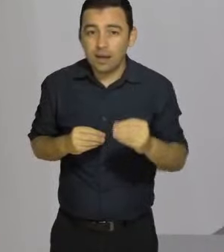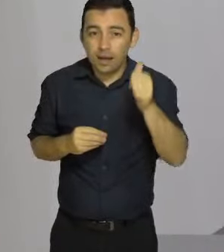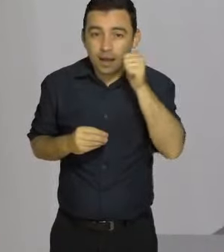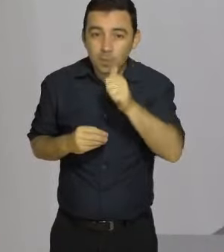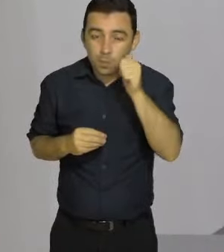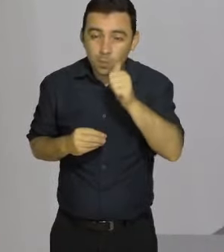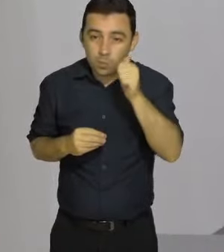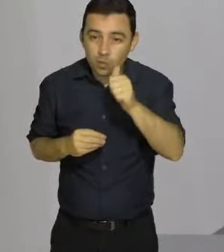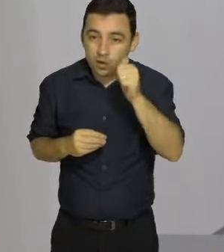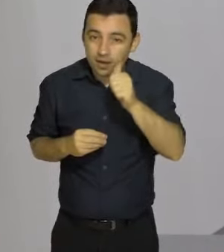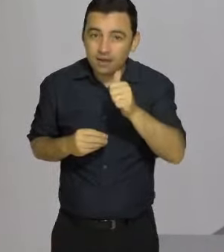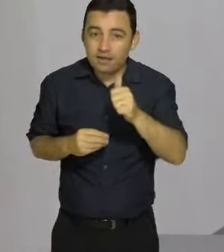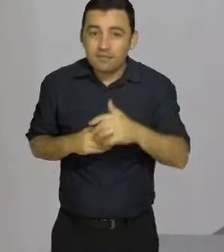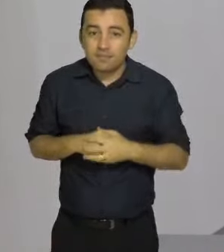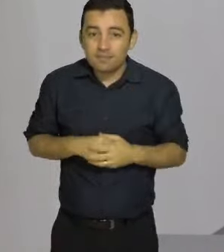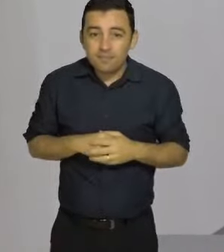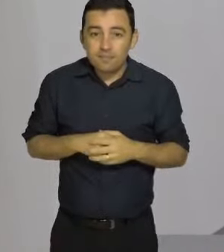As mulheres